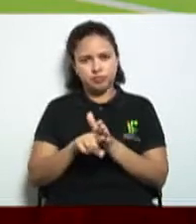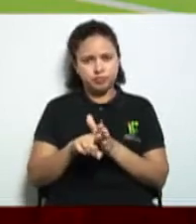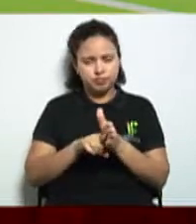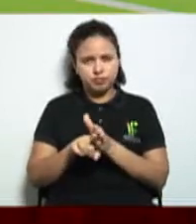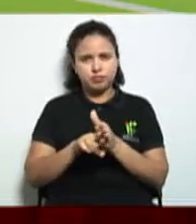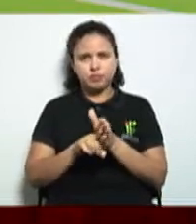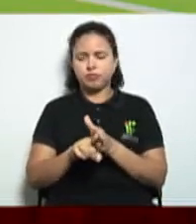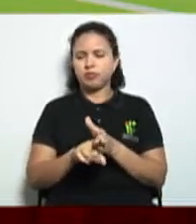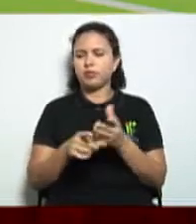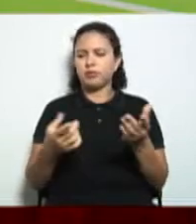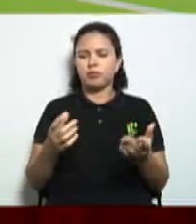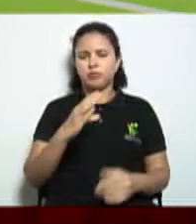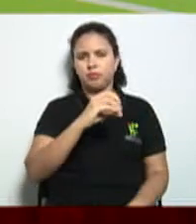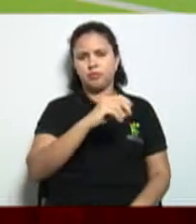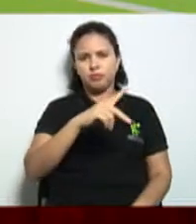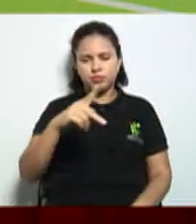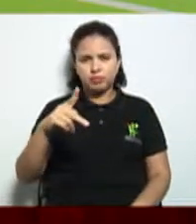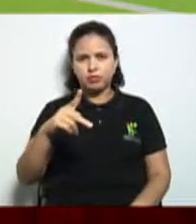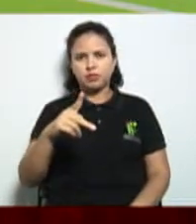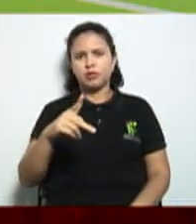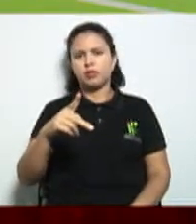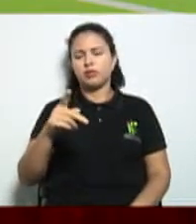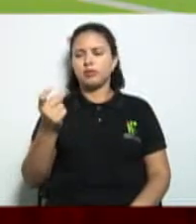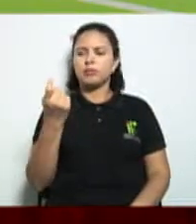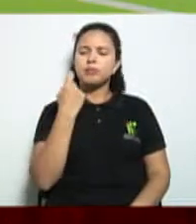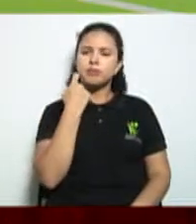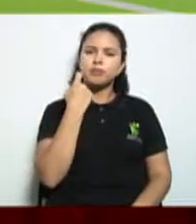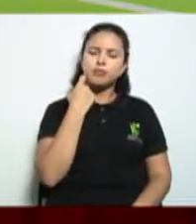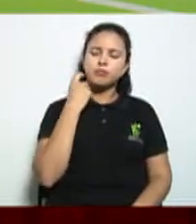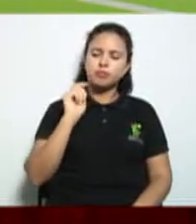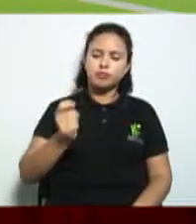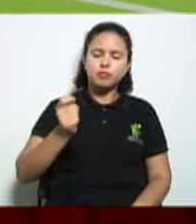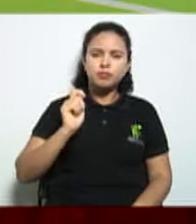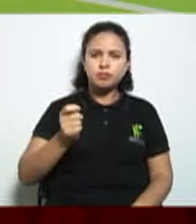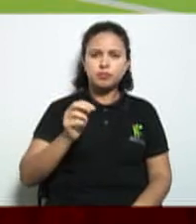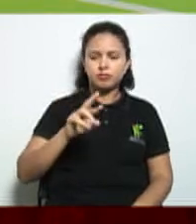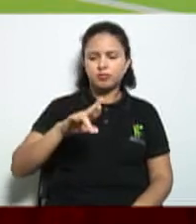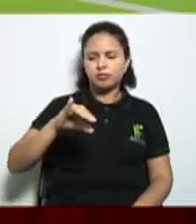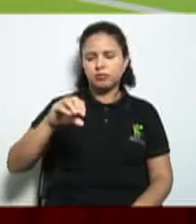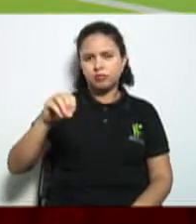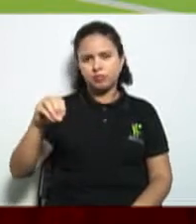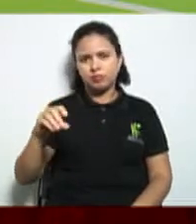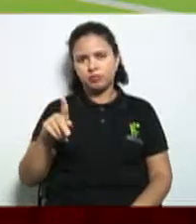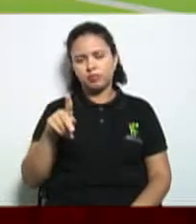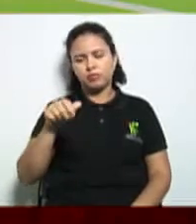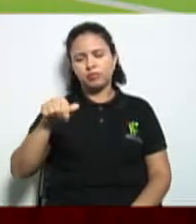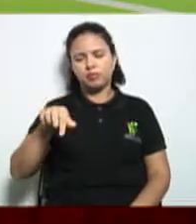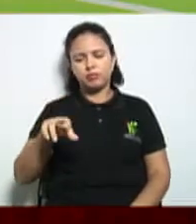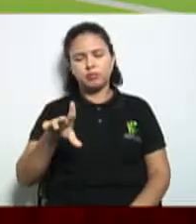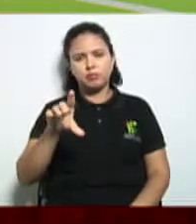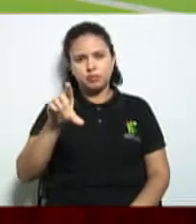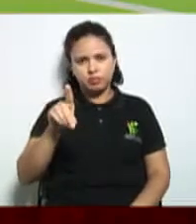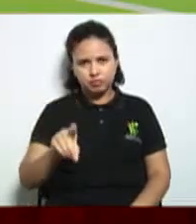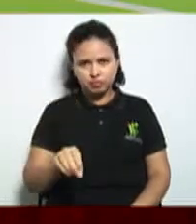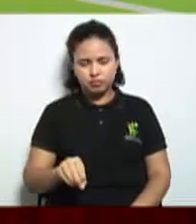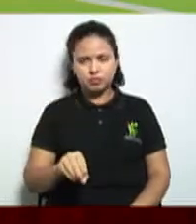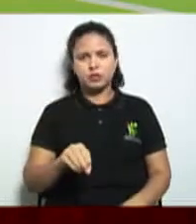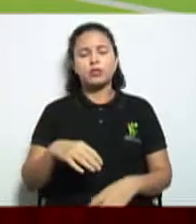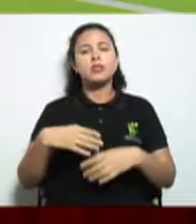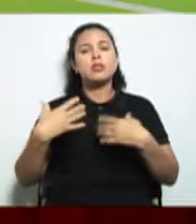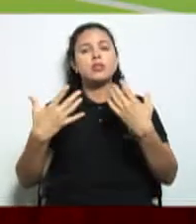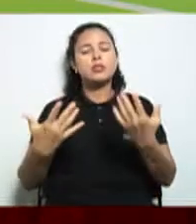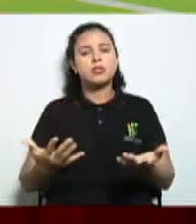de piscicultura em Rio Pardo, né, todos da comunidade vão sabendo, olha, é viável, ou então, não é viável, quer dizer, não é bom a